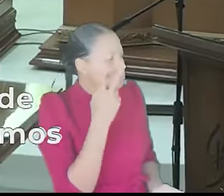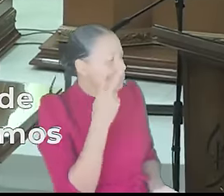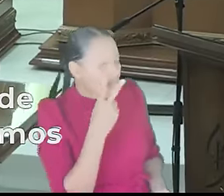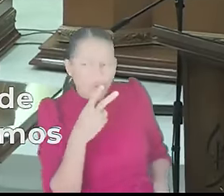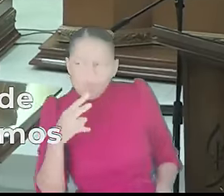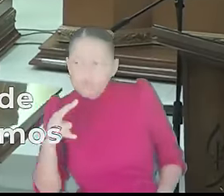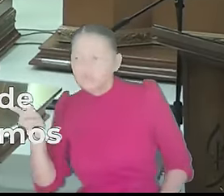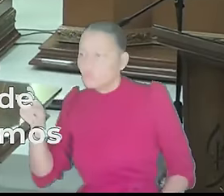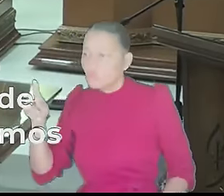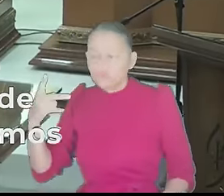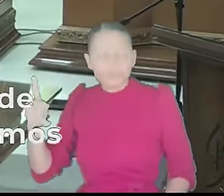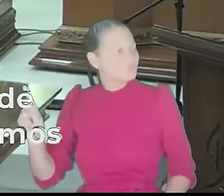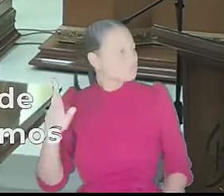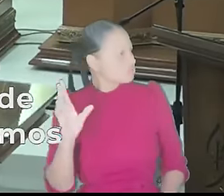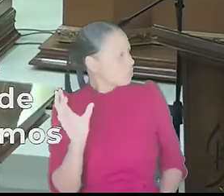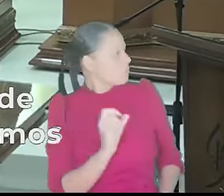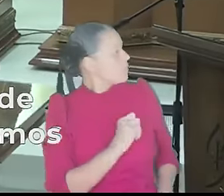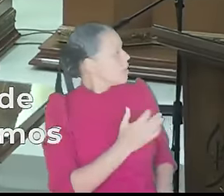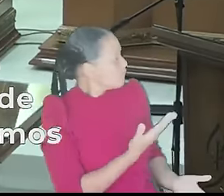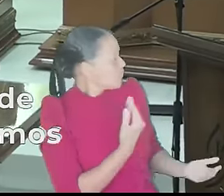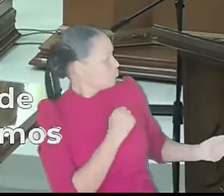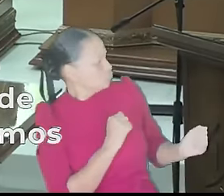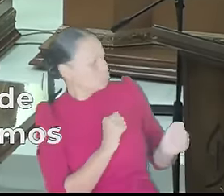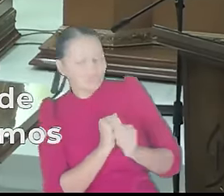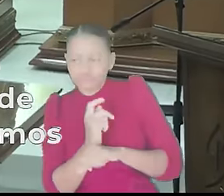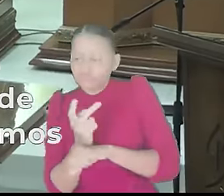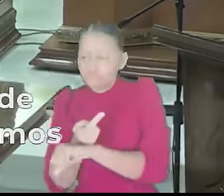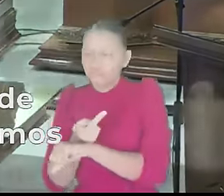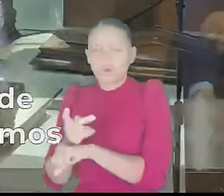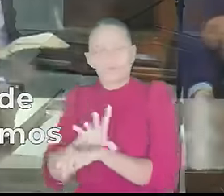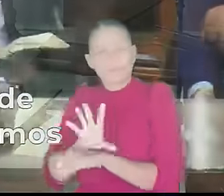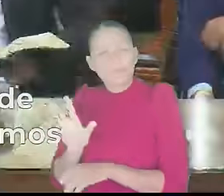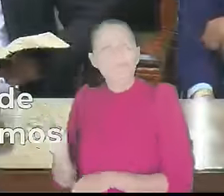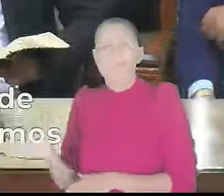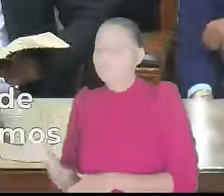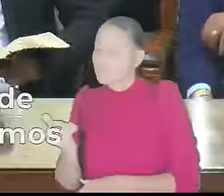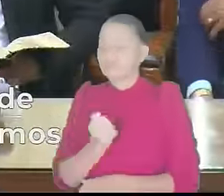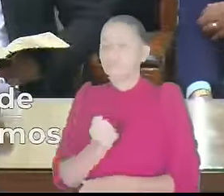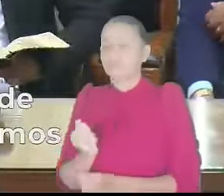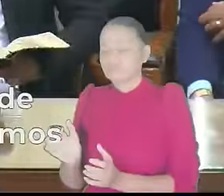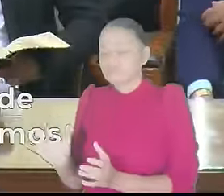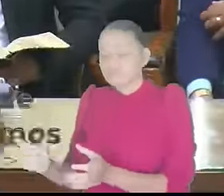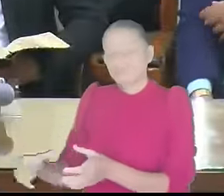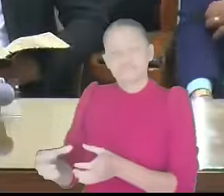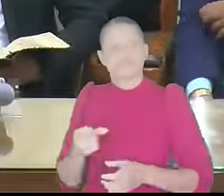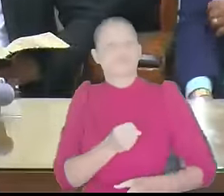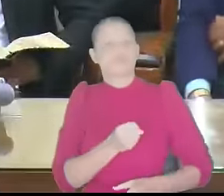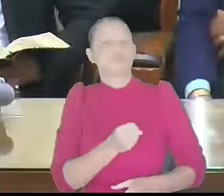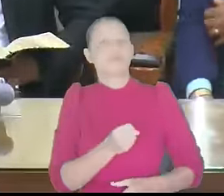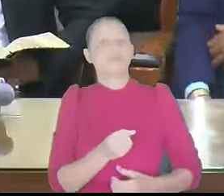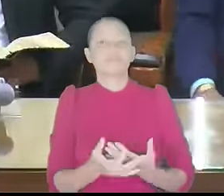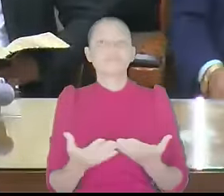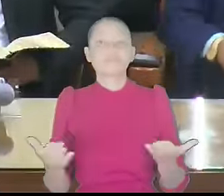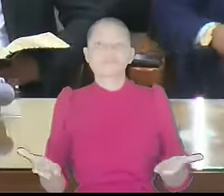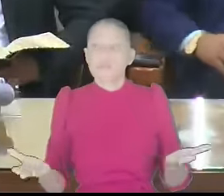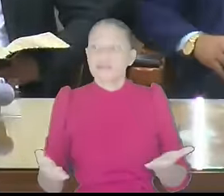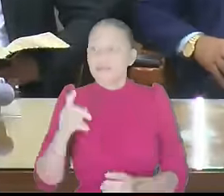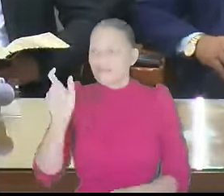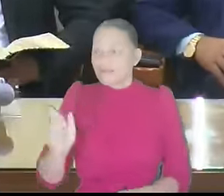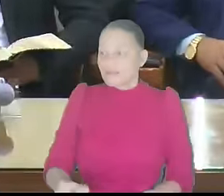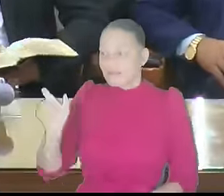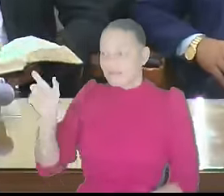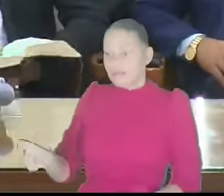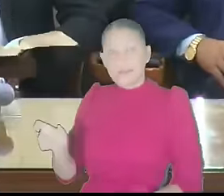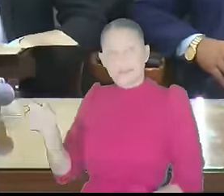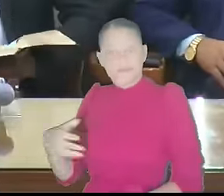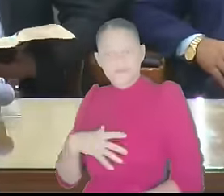amado? E o buscaremos contigo. Pronto. As filhas de Jerusalém agora